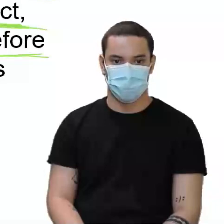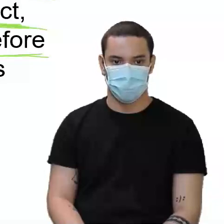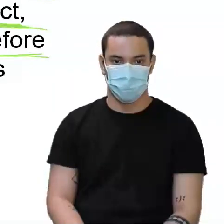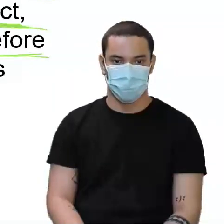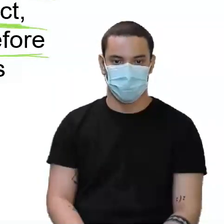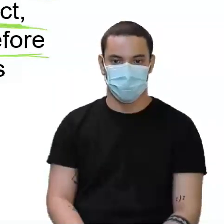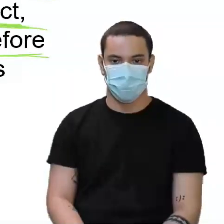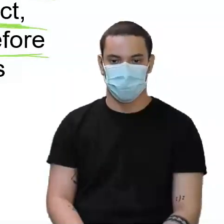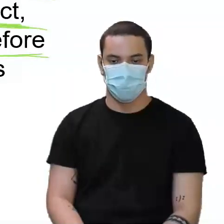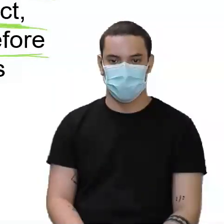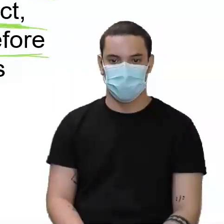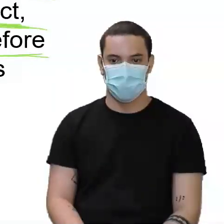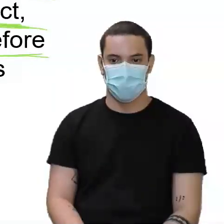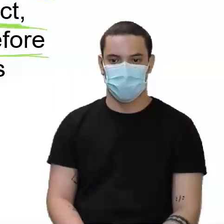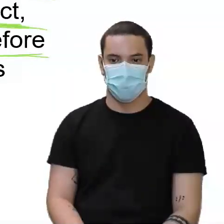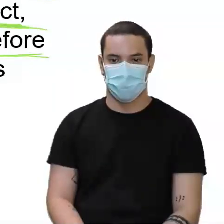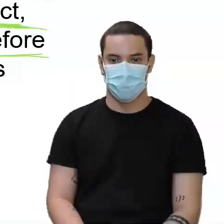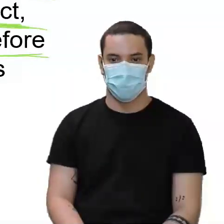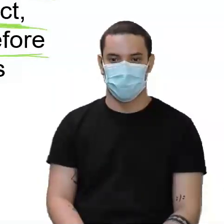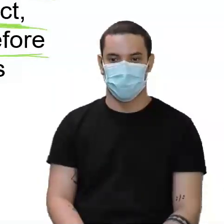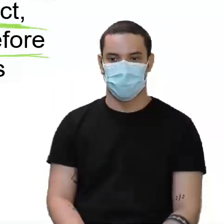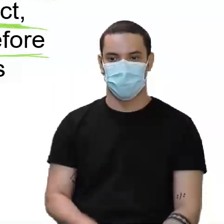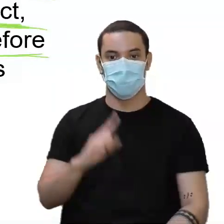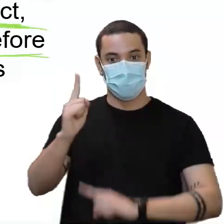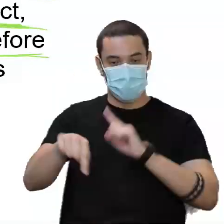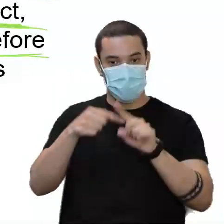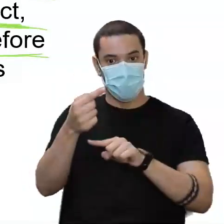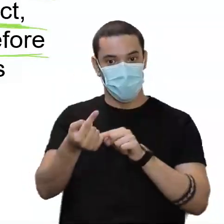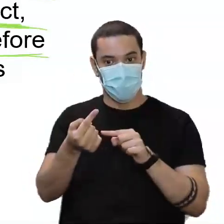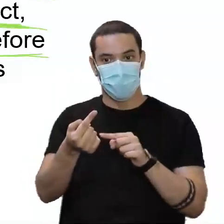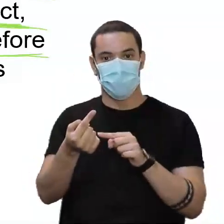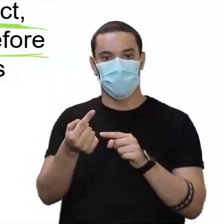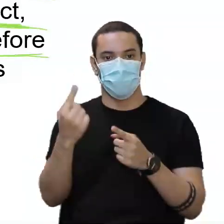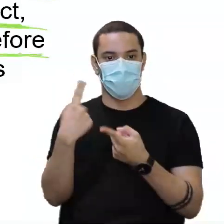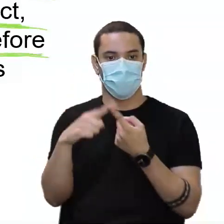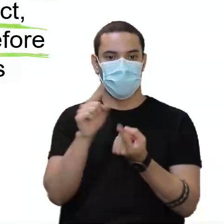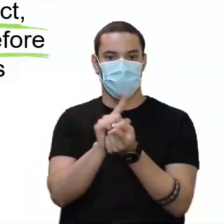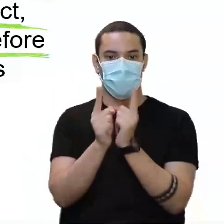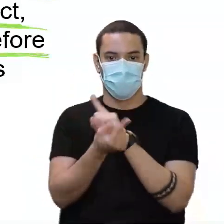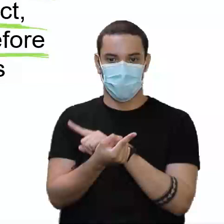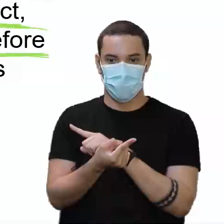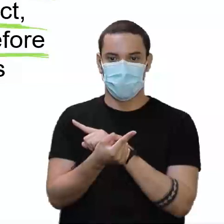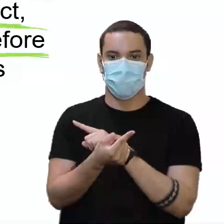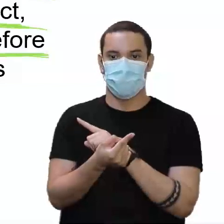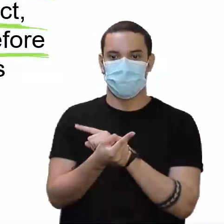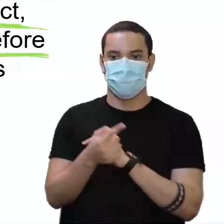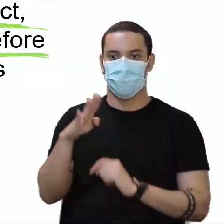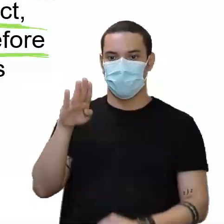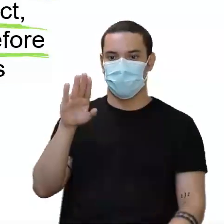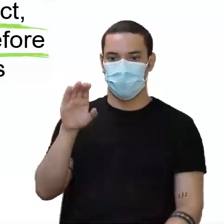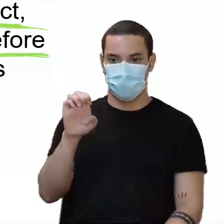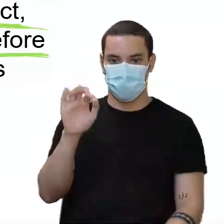After everyone had danced, depois, que é o contrário de before é antes, after é